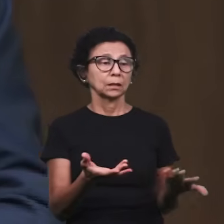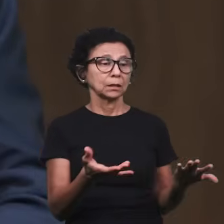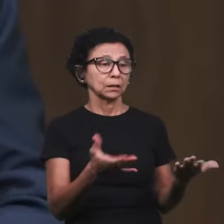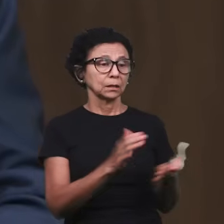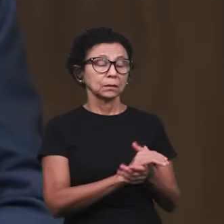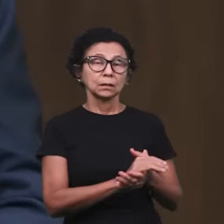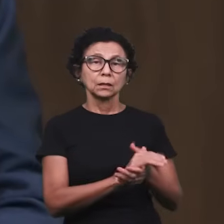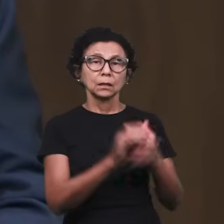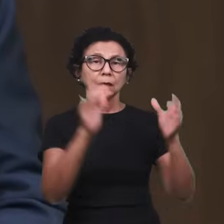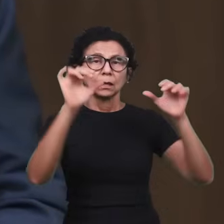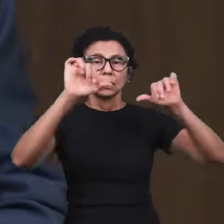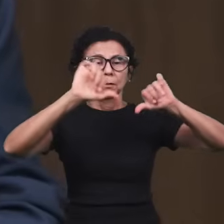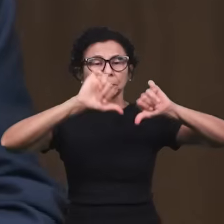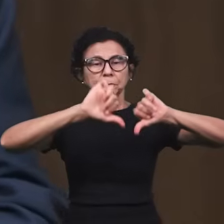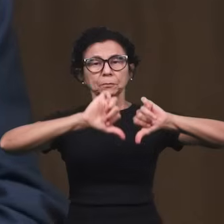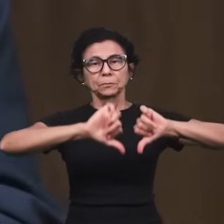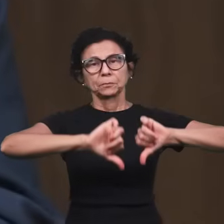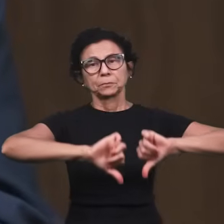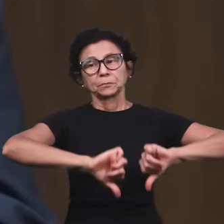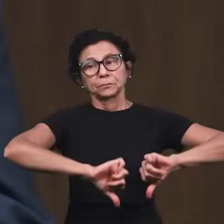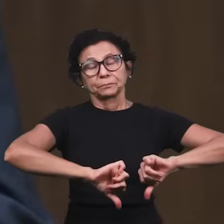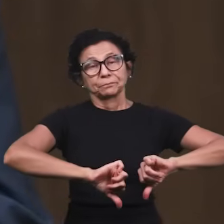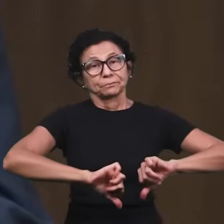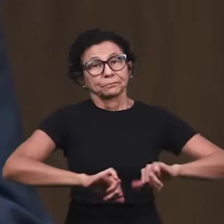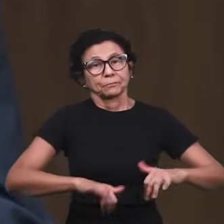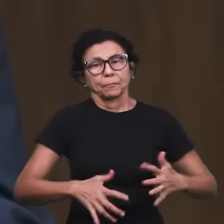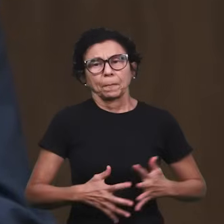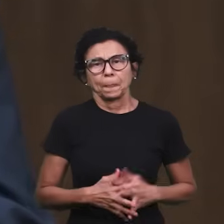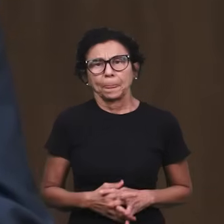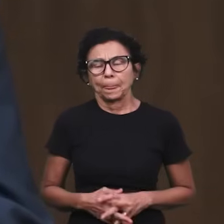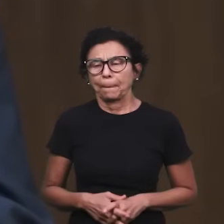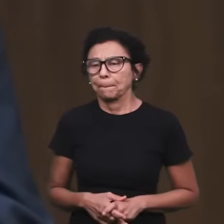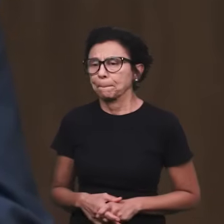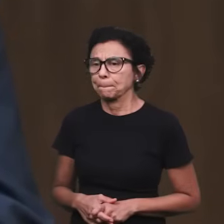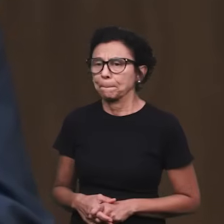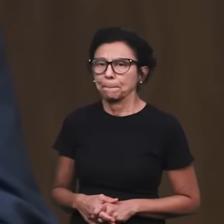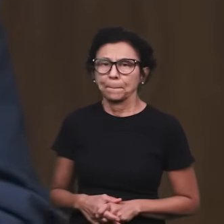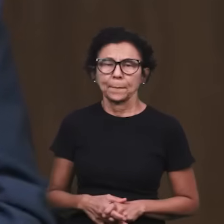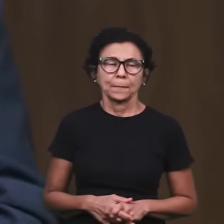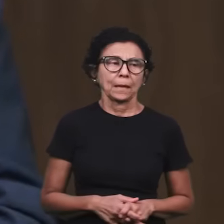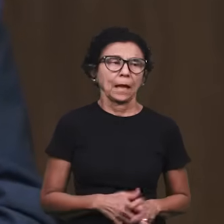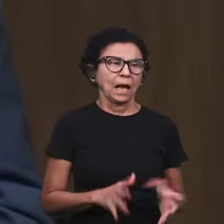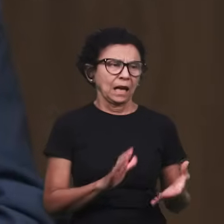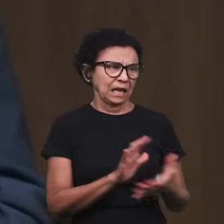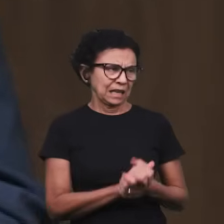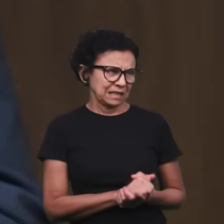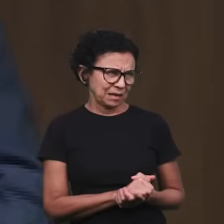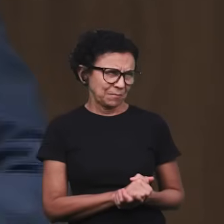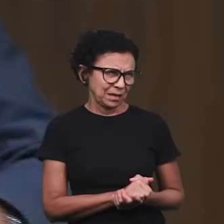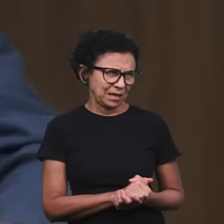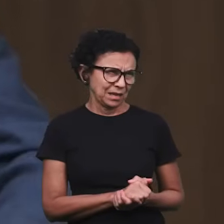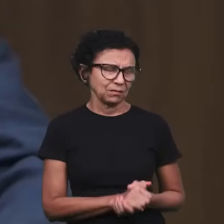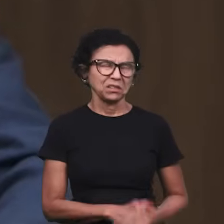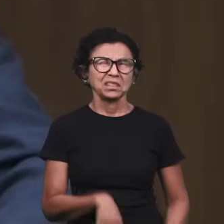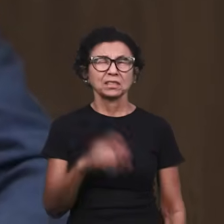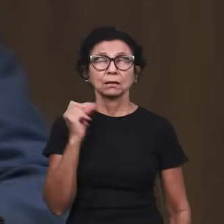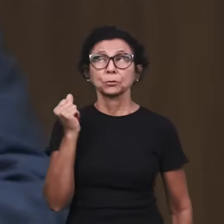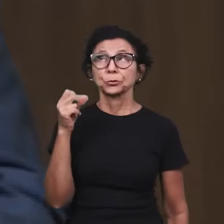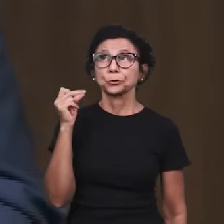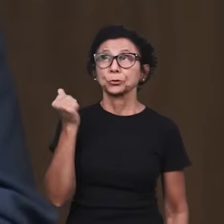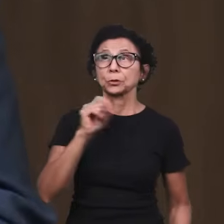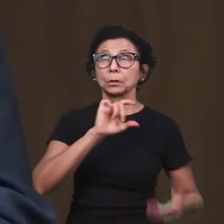está em crise. Para muitos o casamento é uma instituição falida, uma coisa